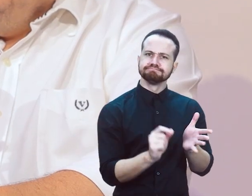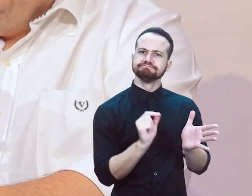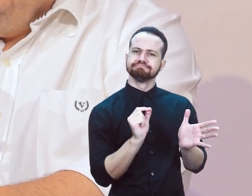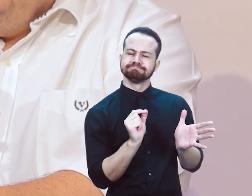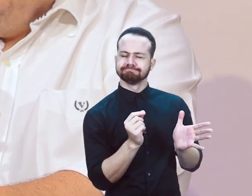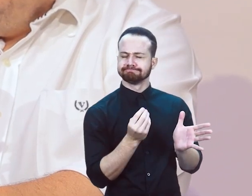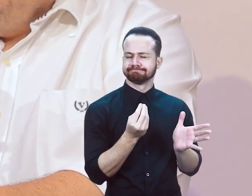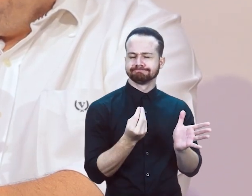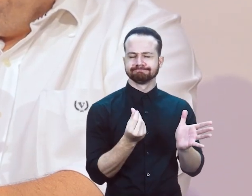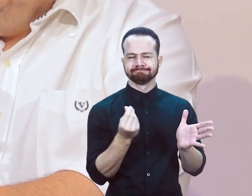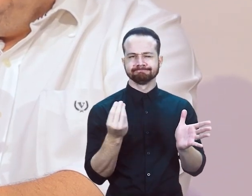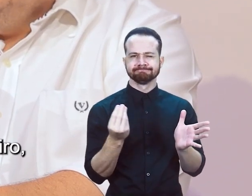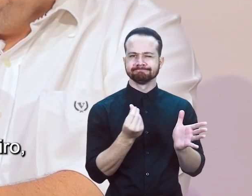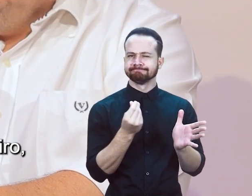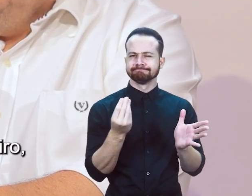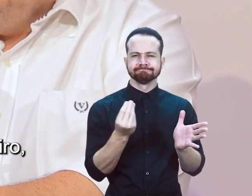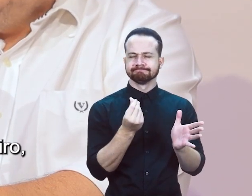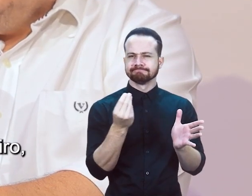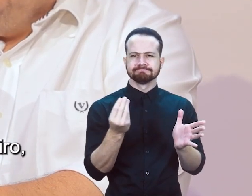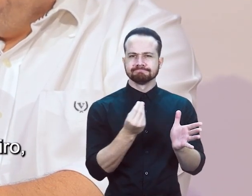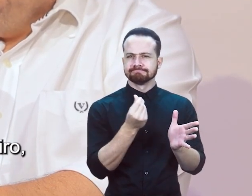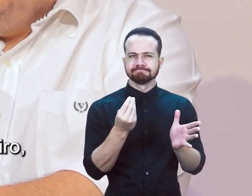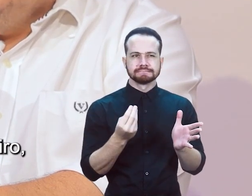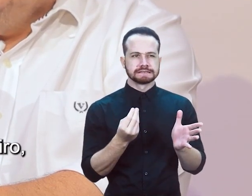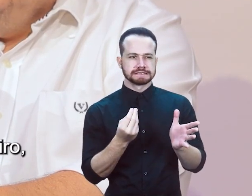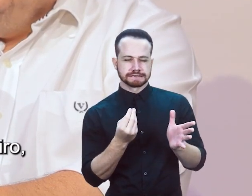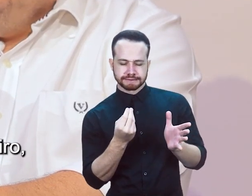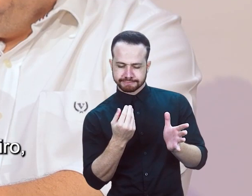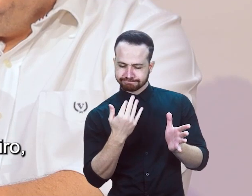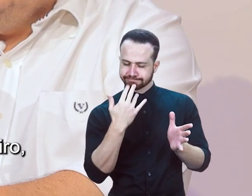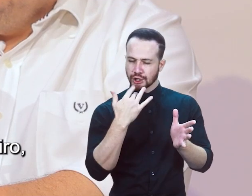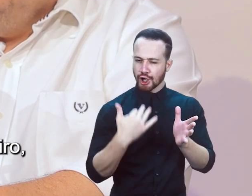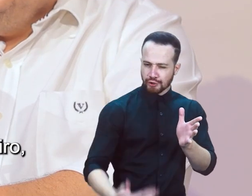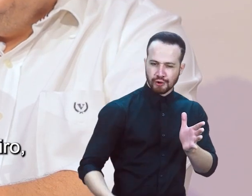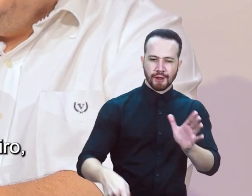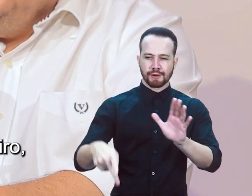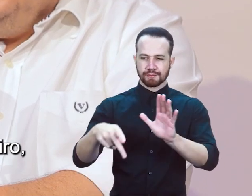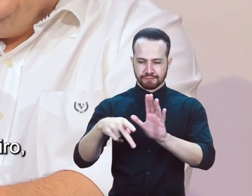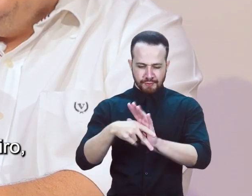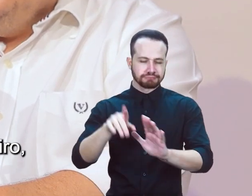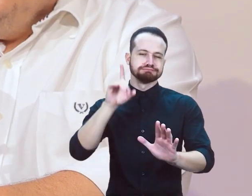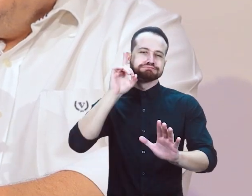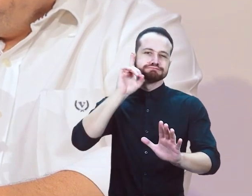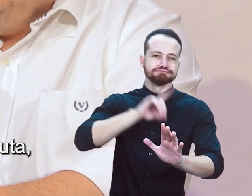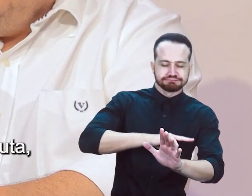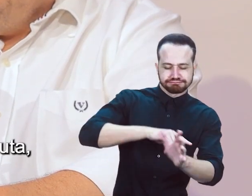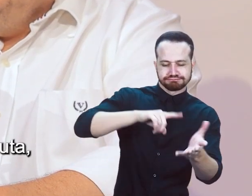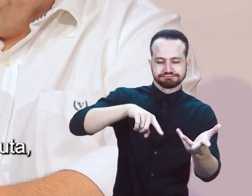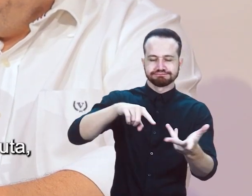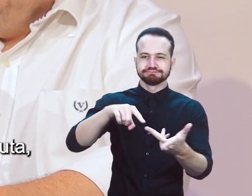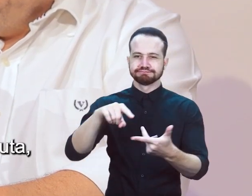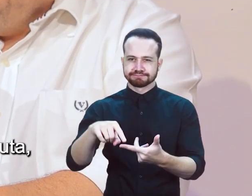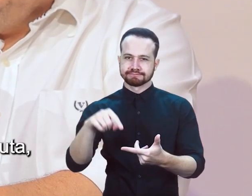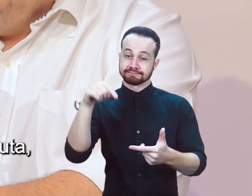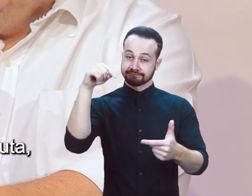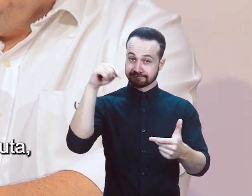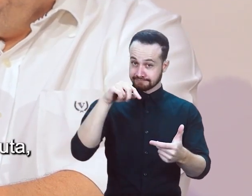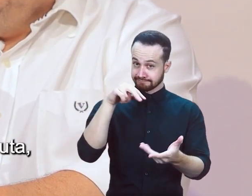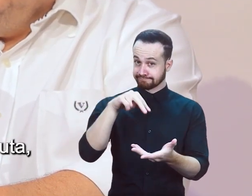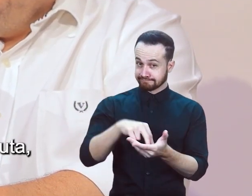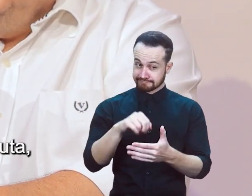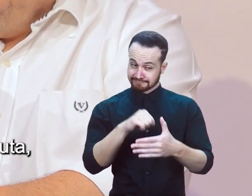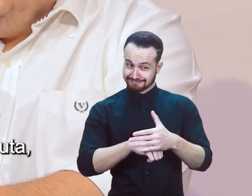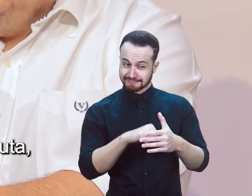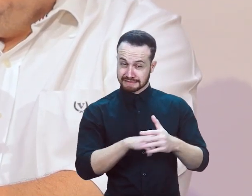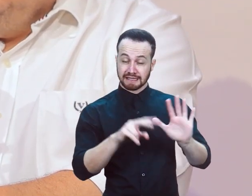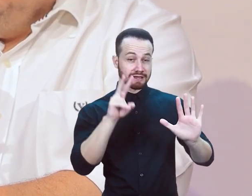escritores assim, com essa cor do brasileiro, né, essa cor miscigenada, que estavam ali fazendo essa